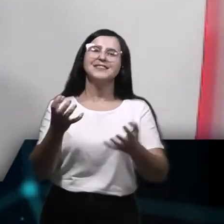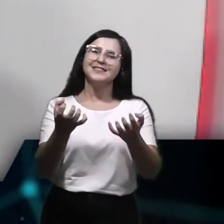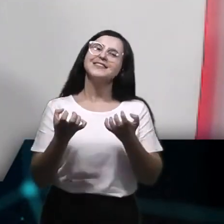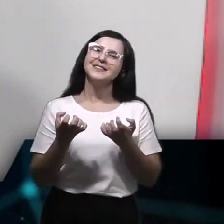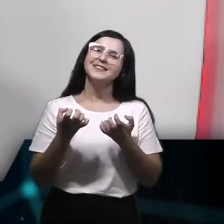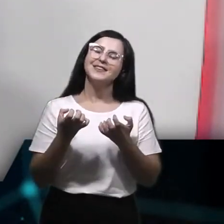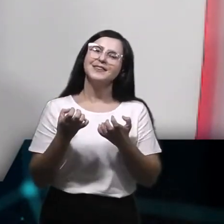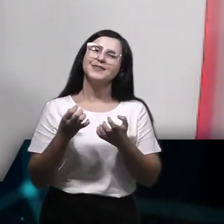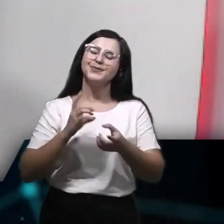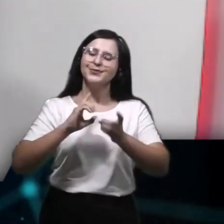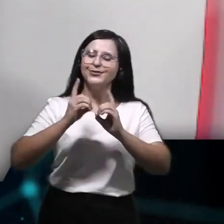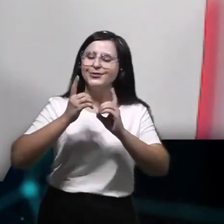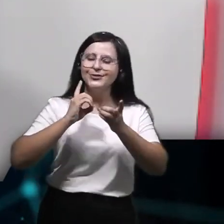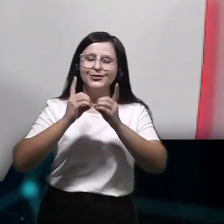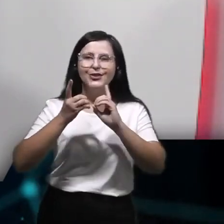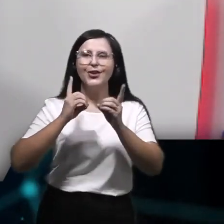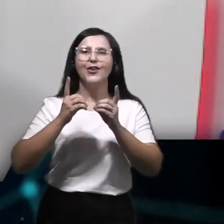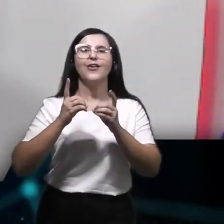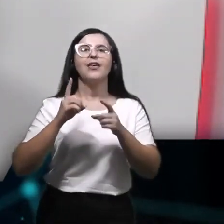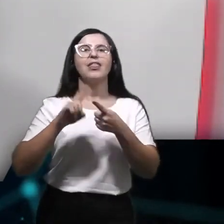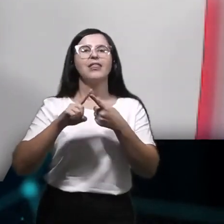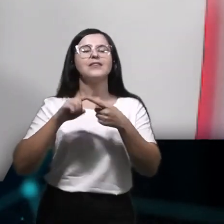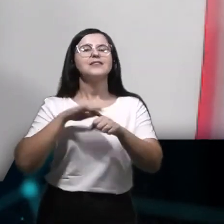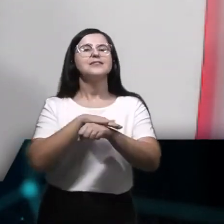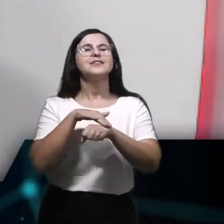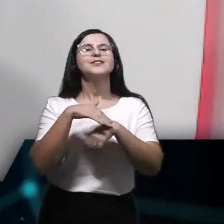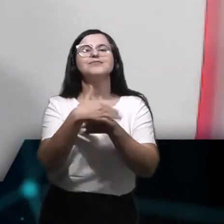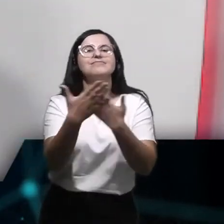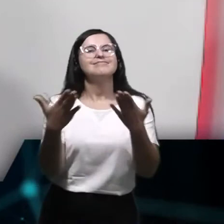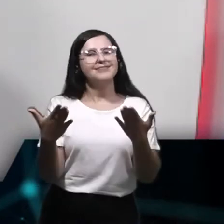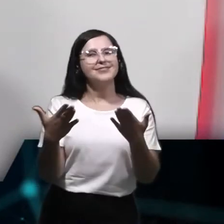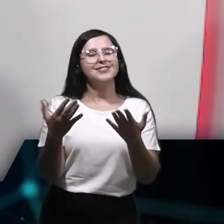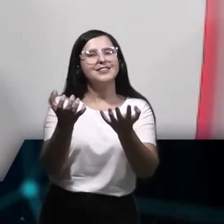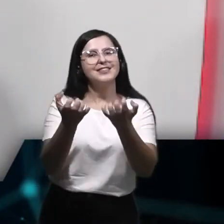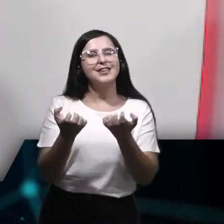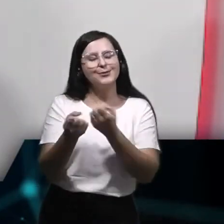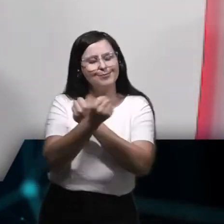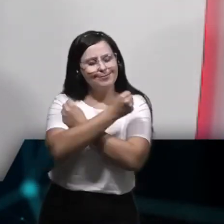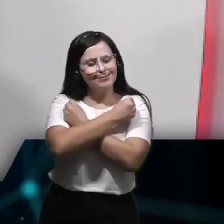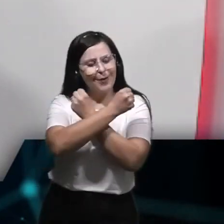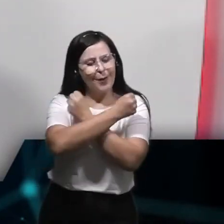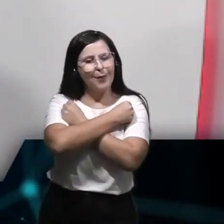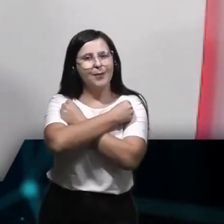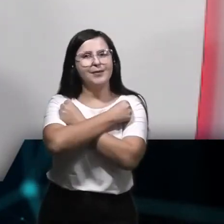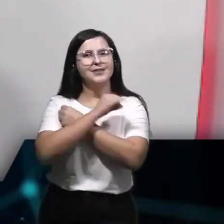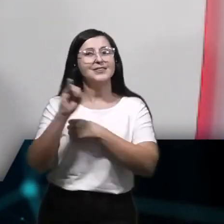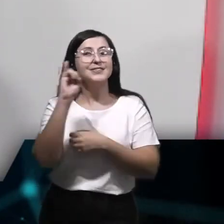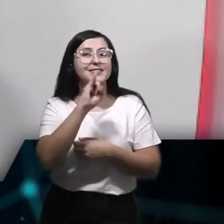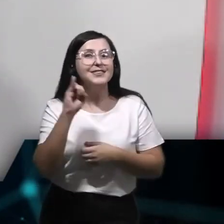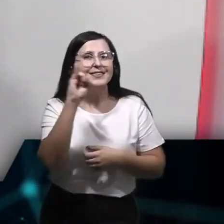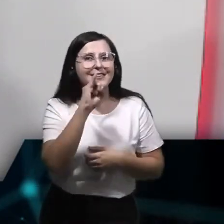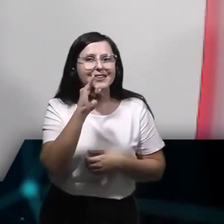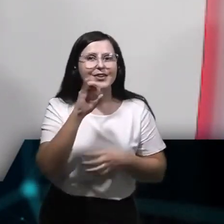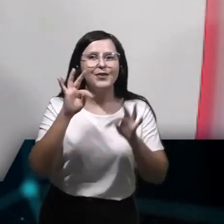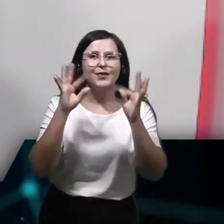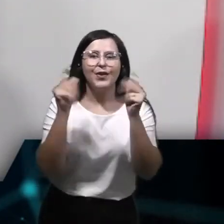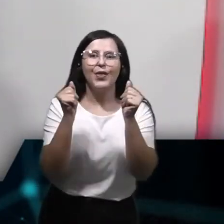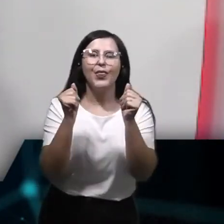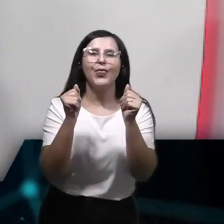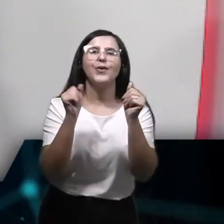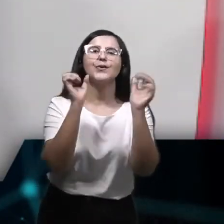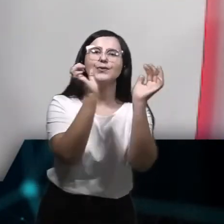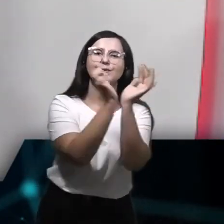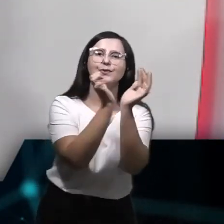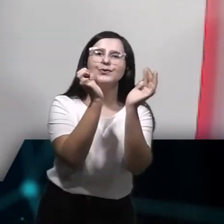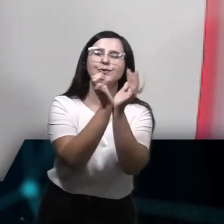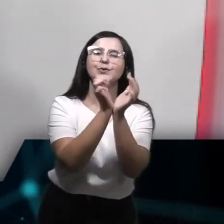aberto a todo tipo de debate, ok, pessoal? Queria aqui mandar um abraço, um alô para as associações de